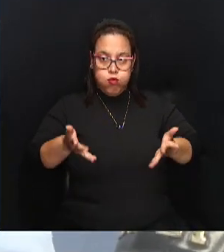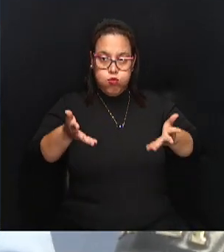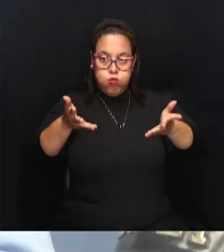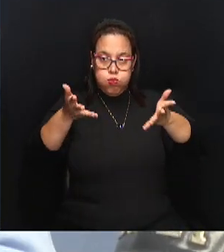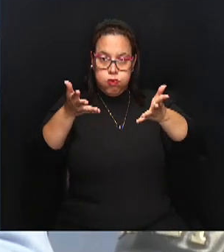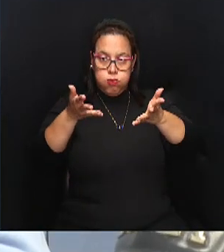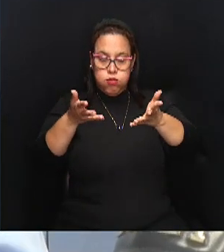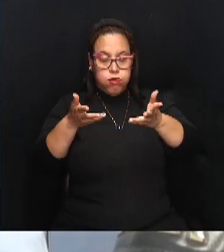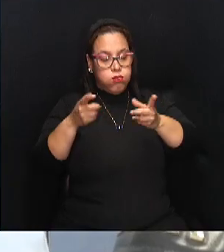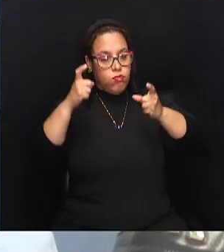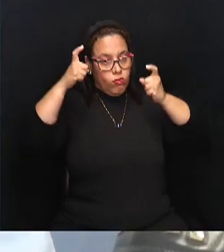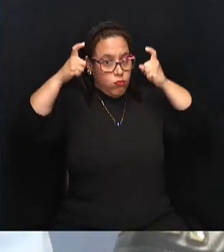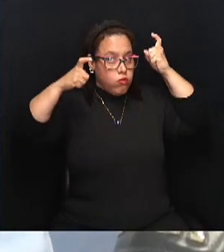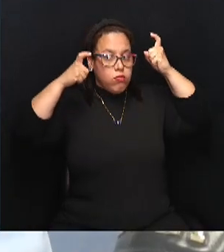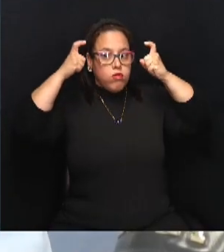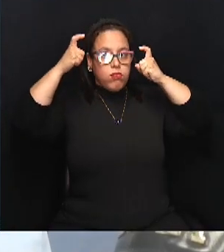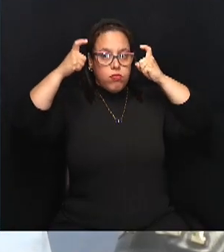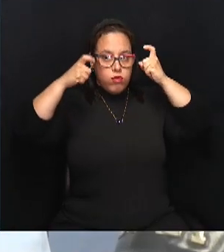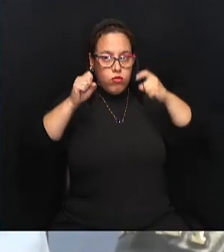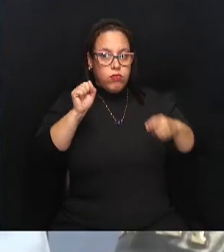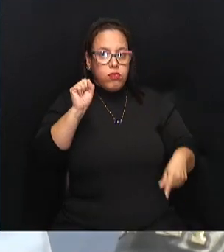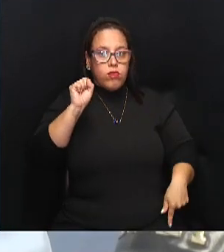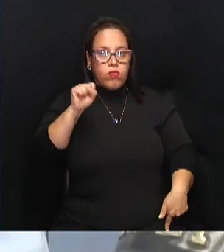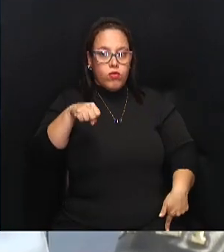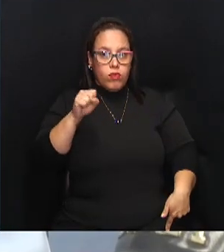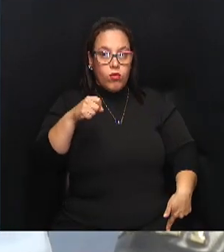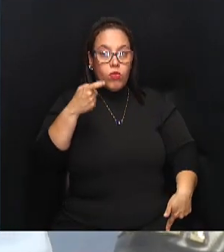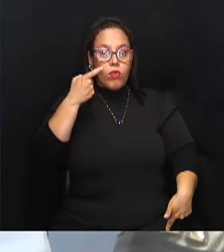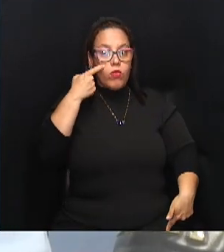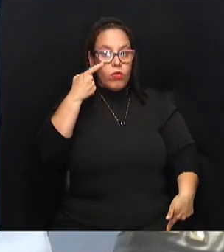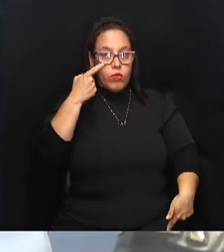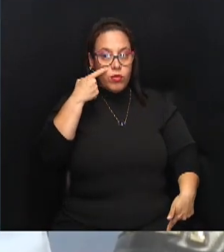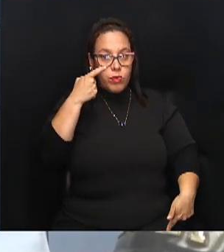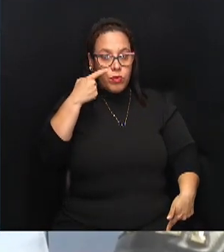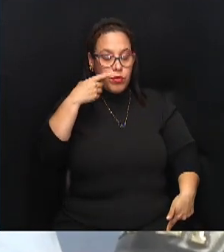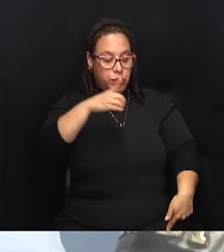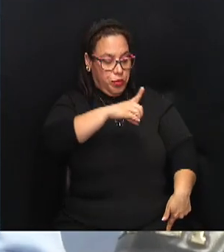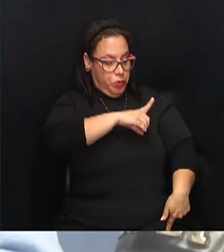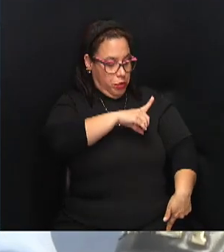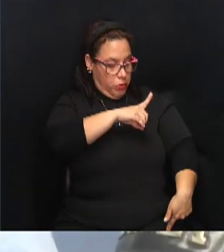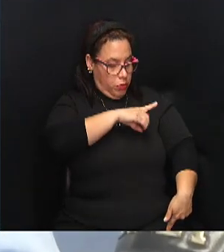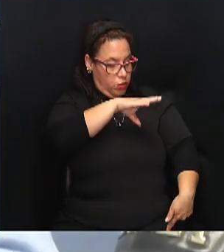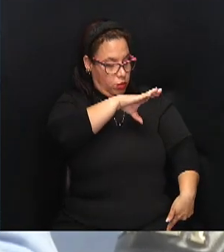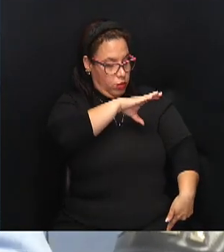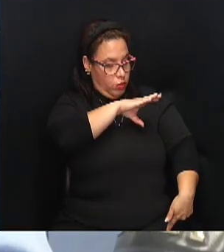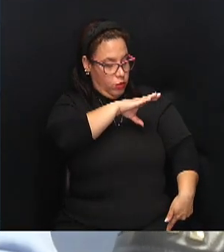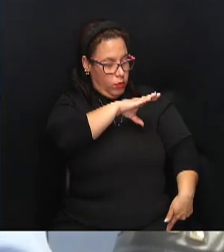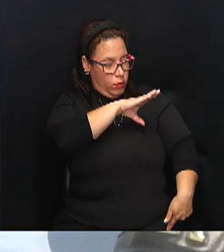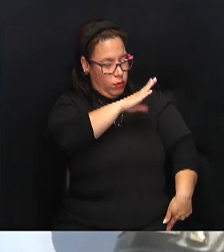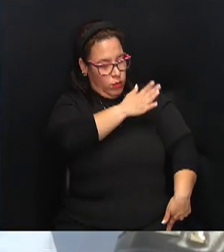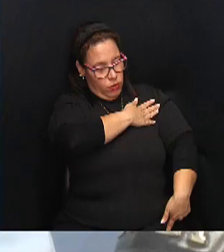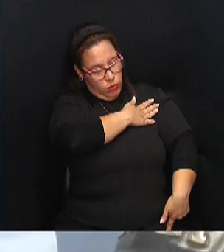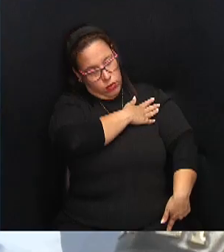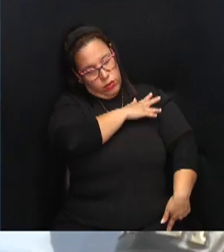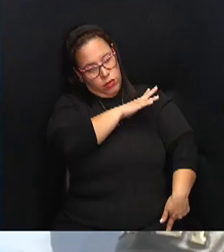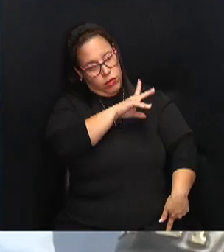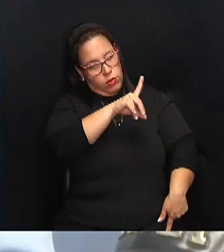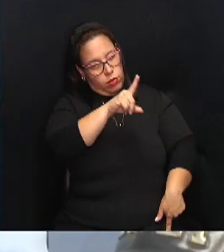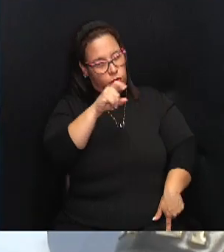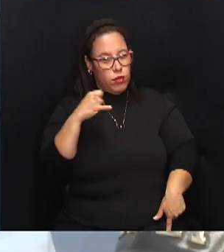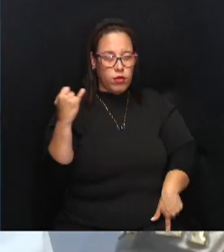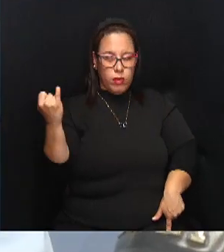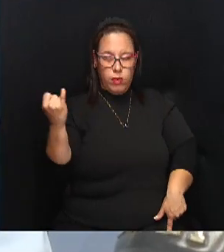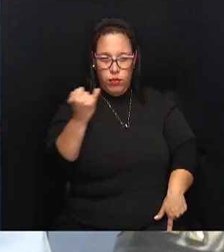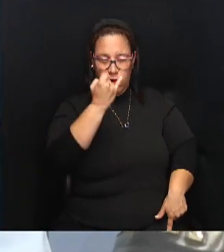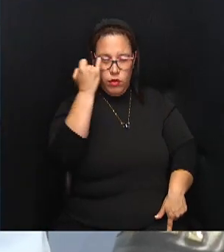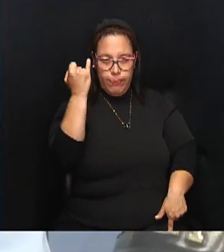município tem que se preocupar muito. E eu vejo a atividade delegada da Polícia Militar como uma ferramenta, um braço importante para trabalhar